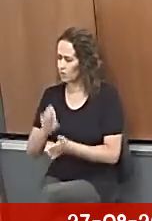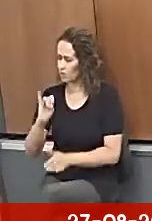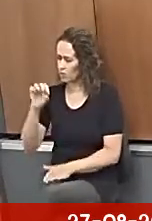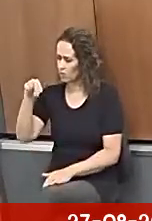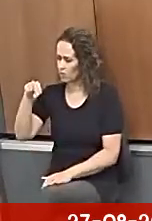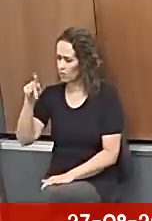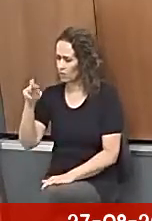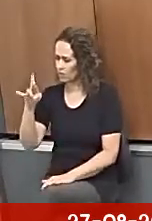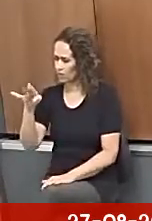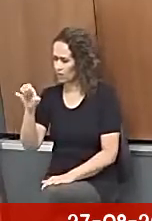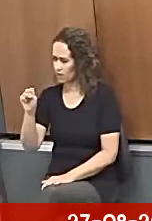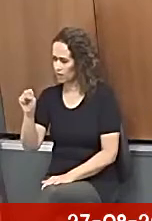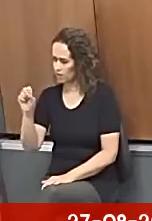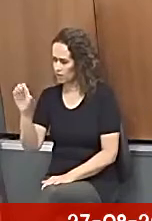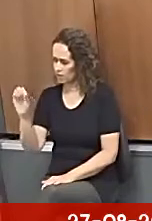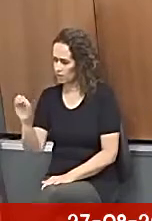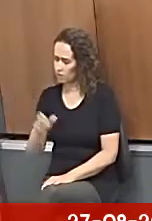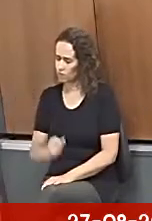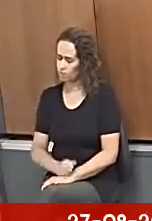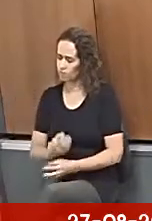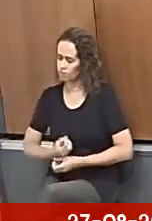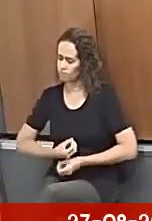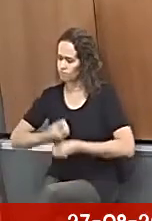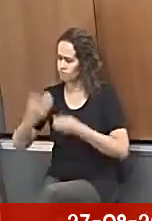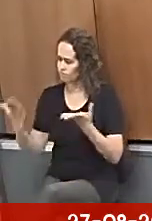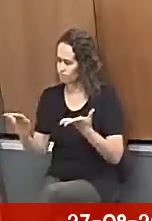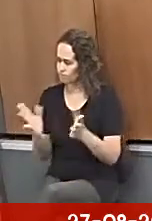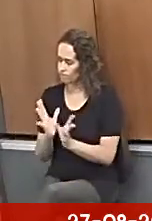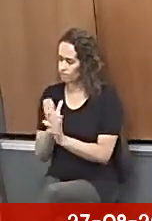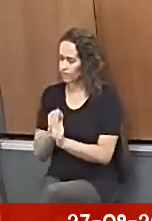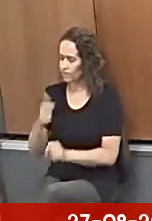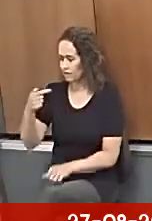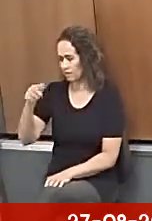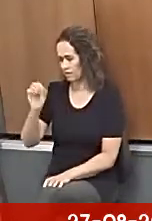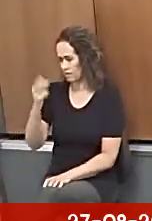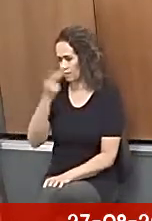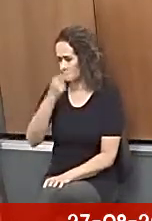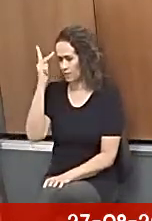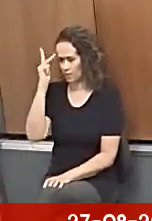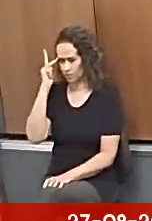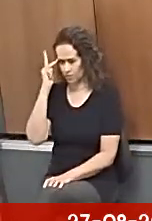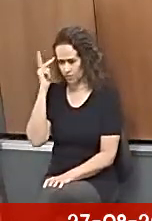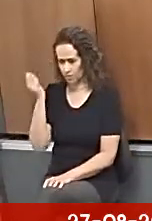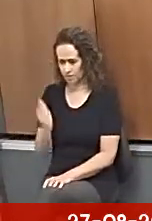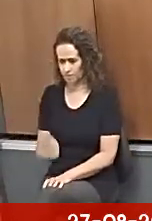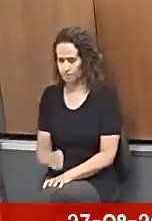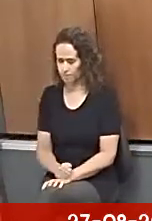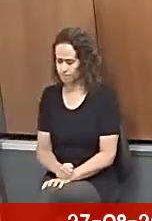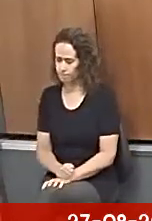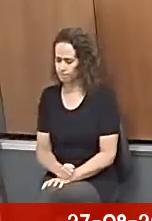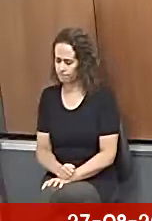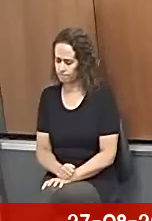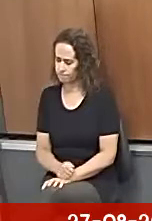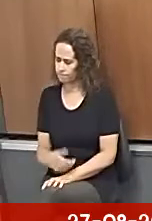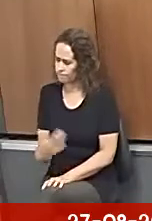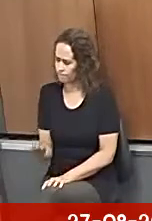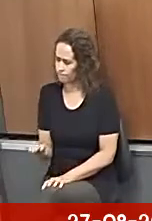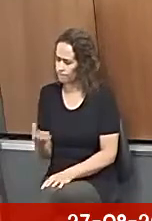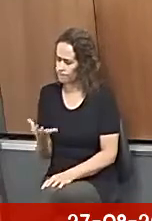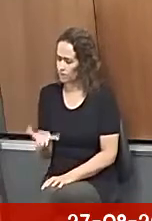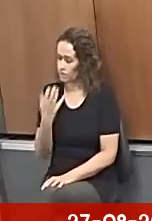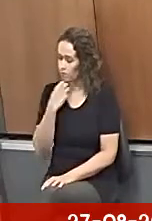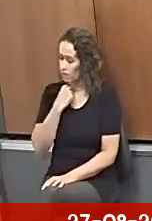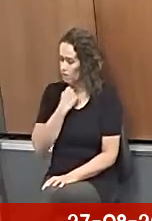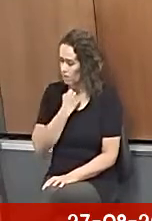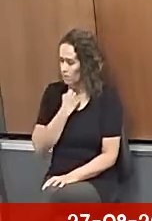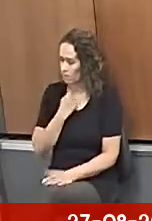para a cerca de 70 torcedores e essa ação dessa doação estava ocorrendo ali é nas